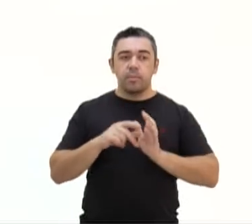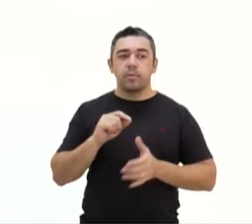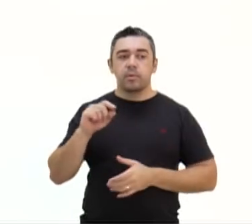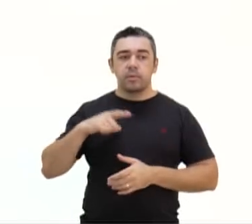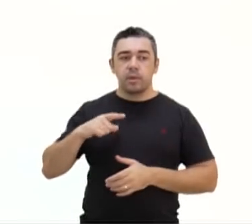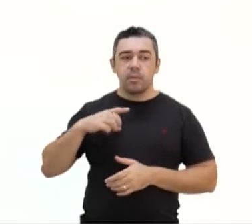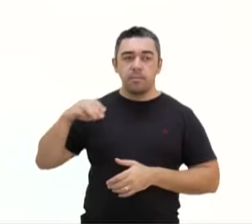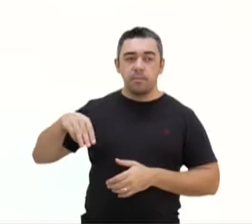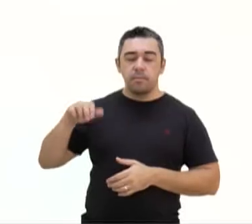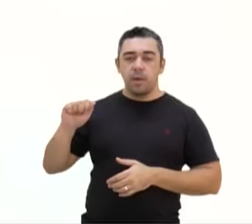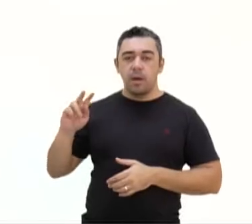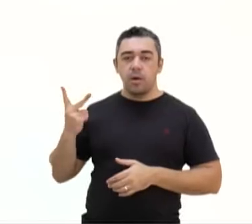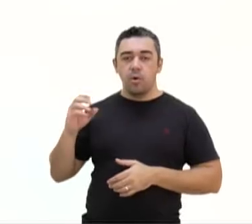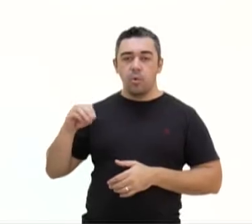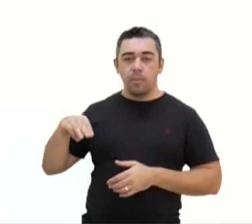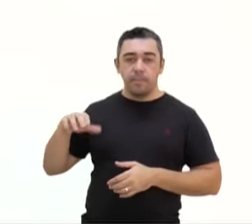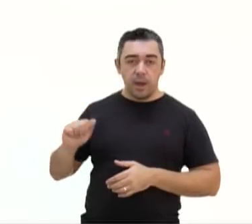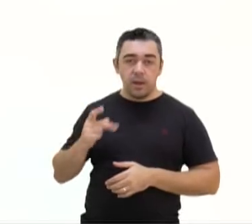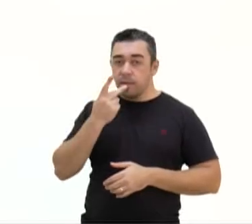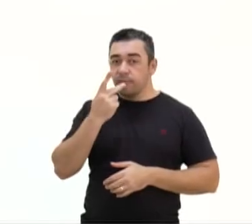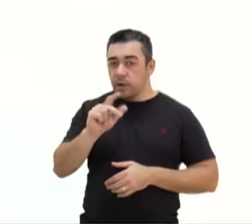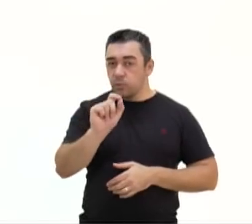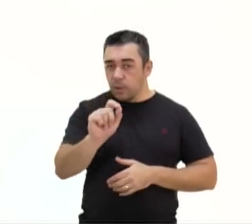é um profeta, estão dizendo o seguinte: